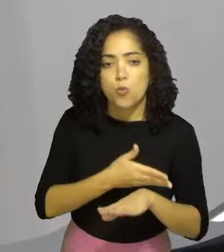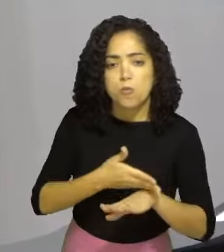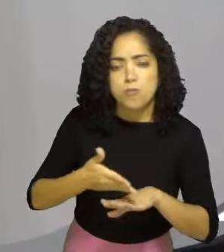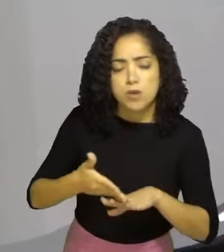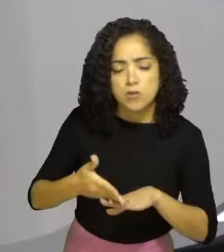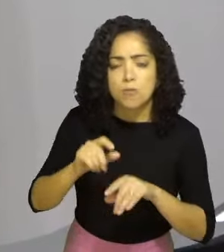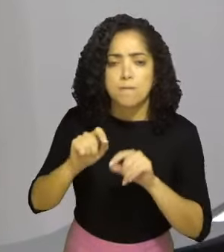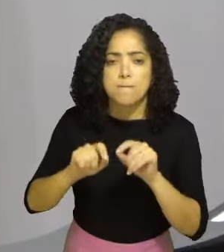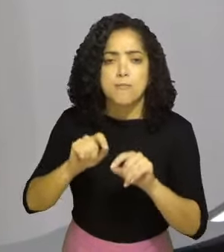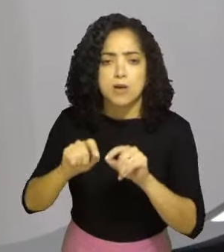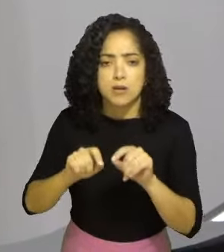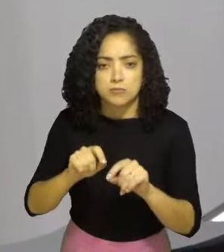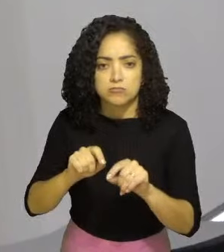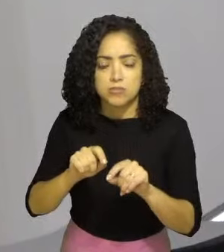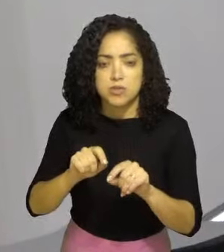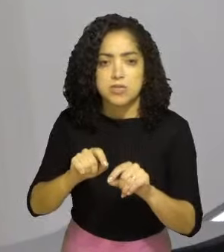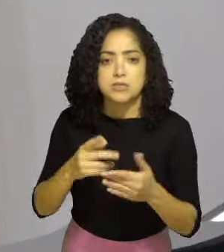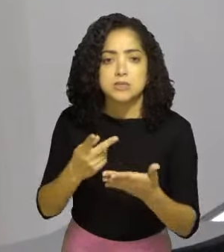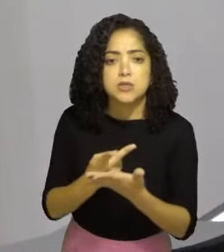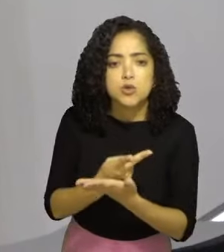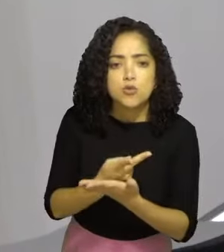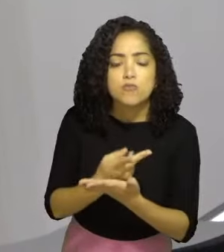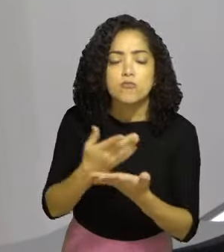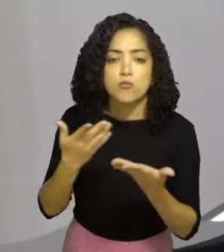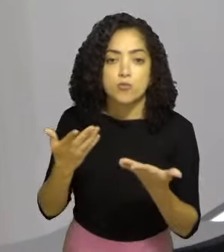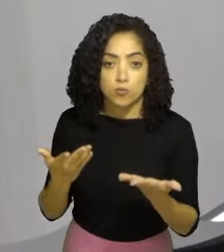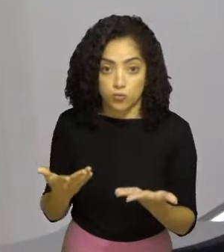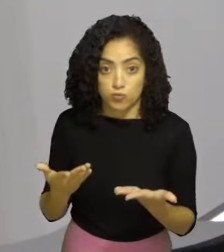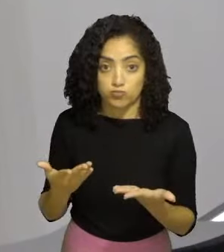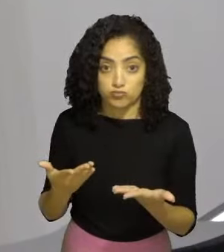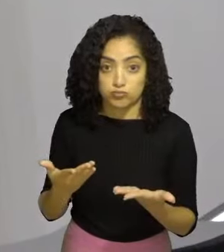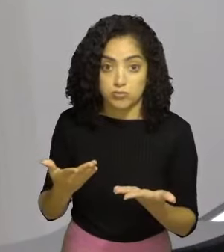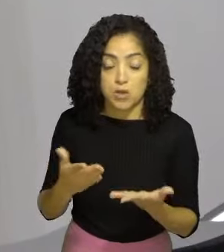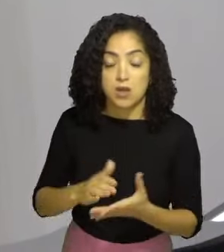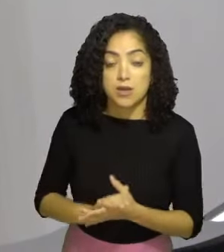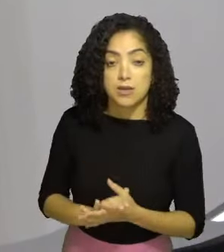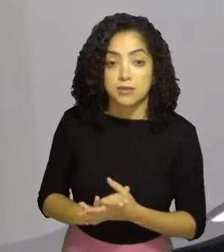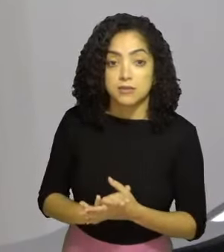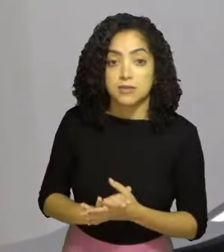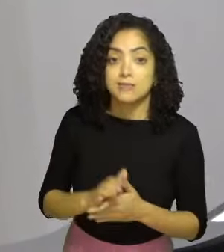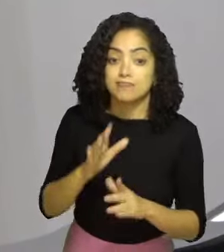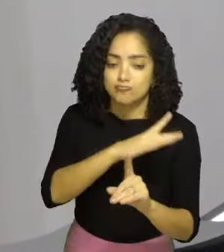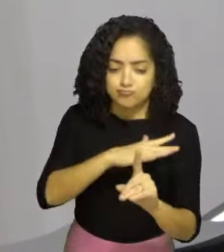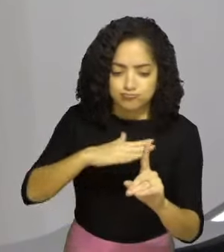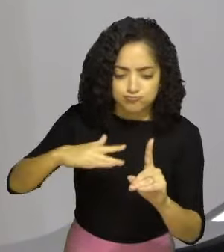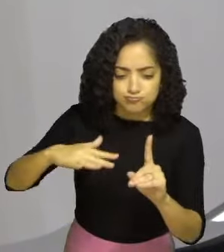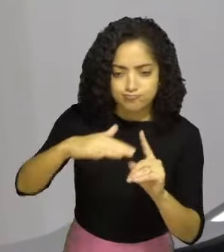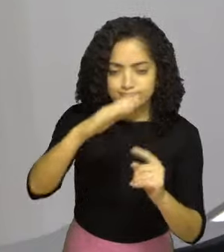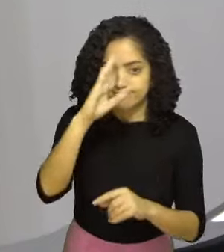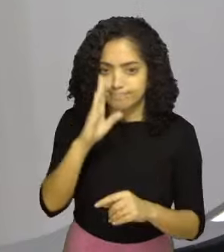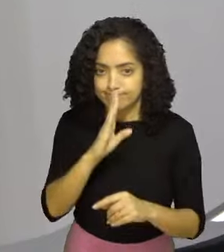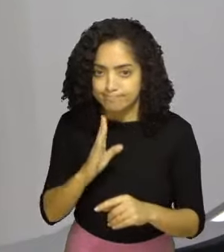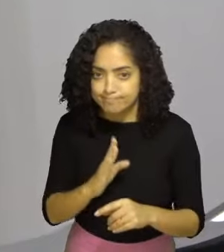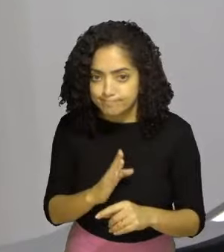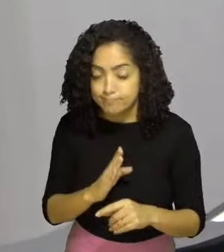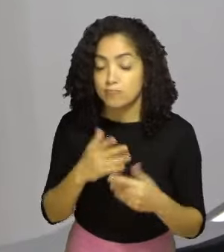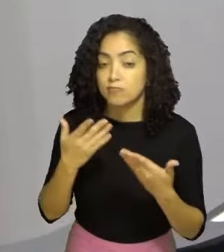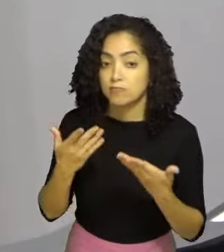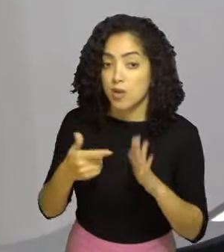equívoco naturalizado no senso comum da sociedade brasileira nos diz